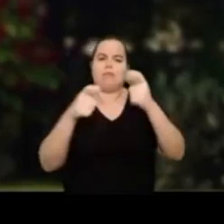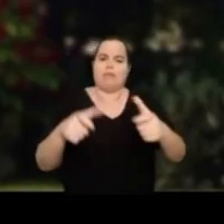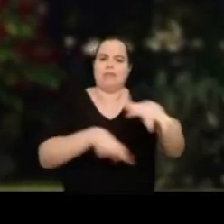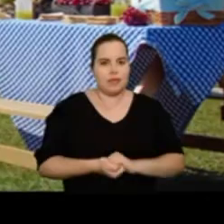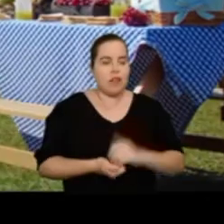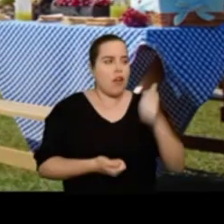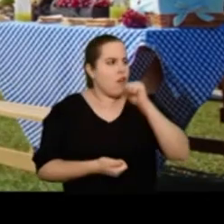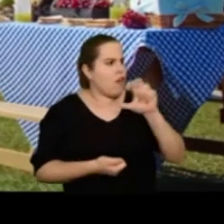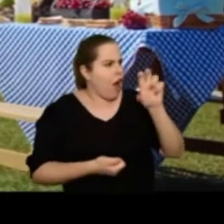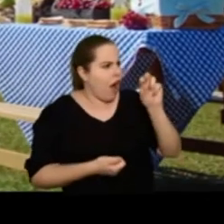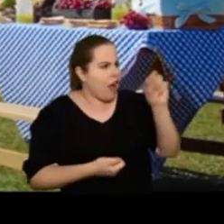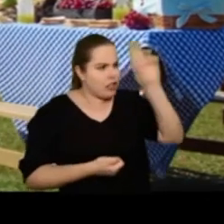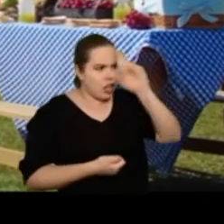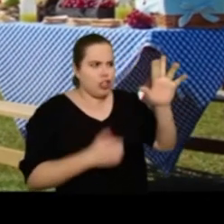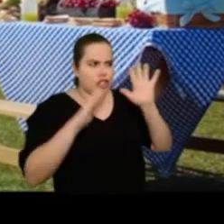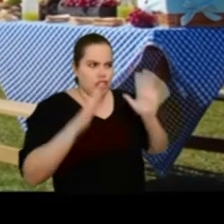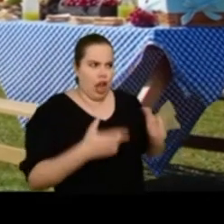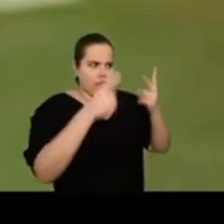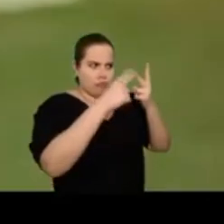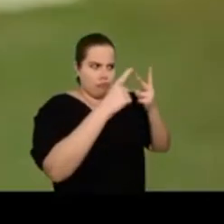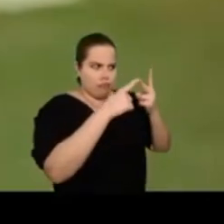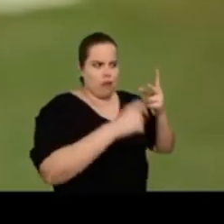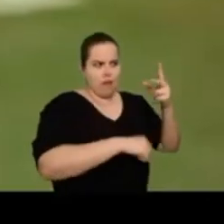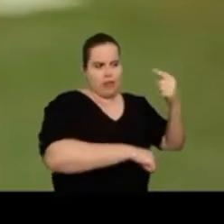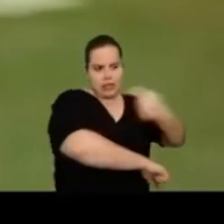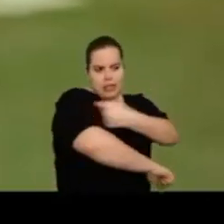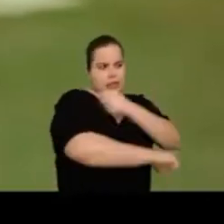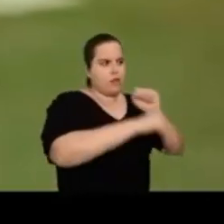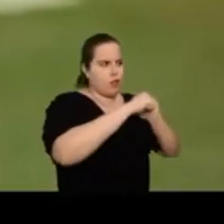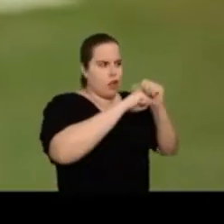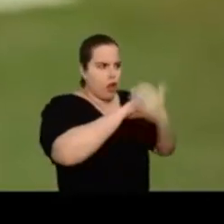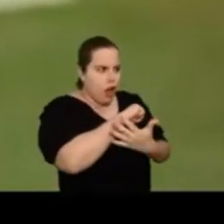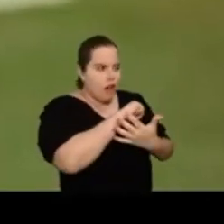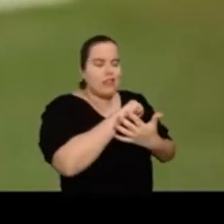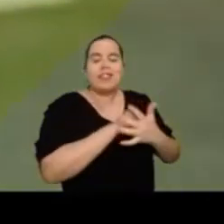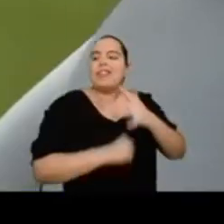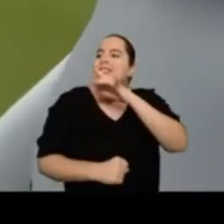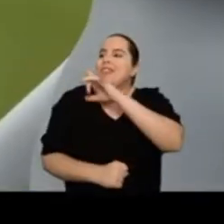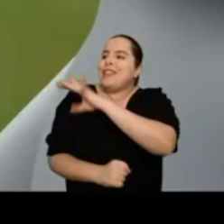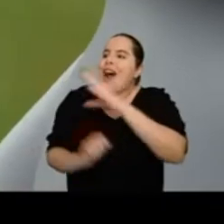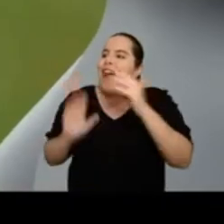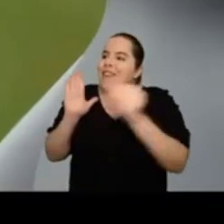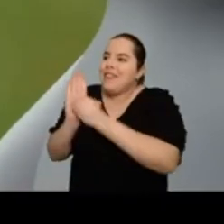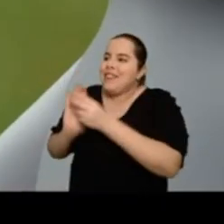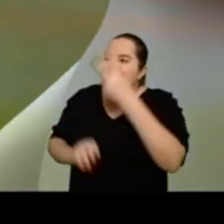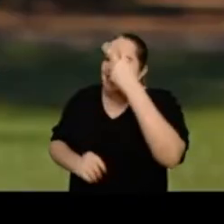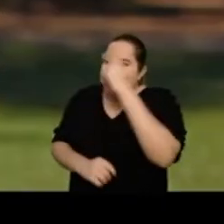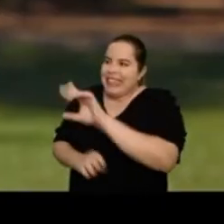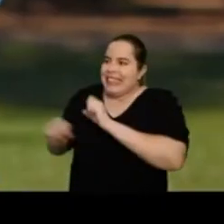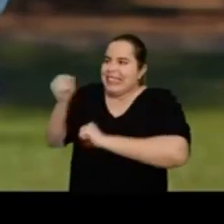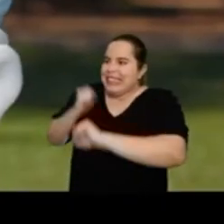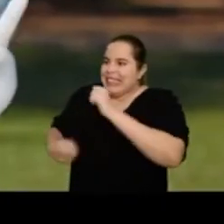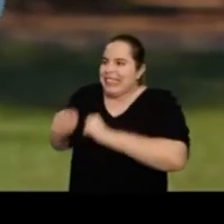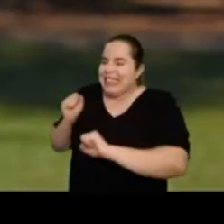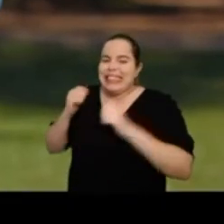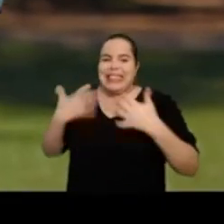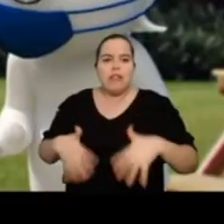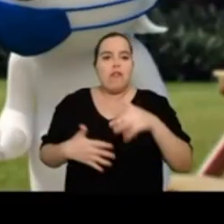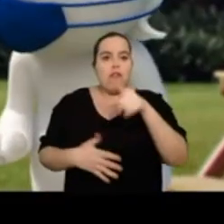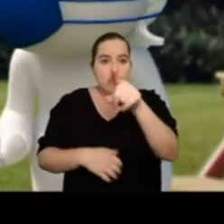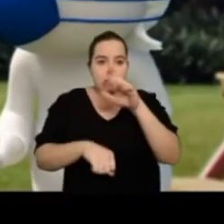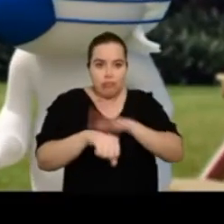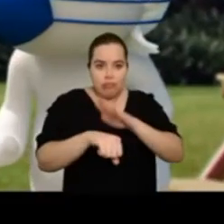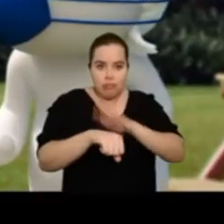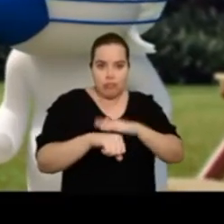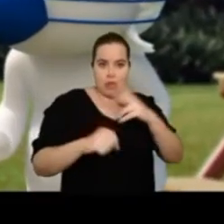o recado. Vovó, a senhora já tomou a segunda dose da vacina da Covid-19? Faltam só 2 dias.